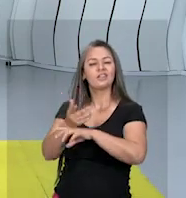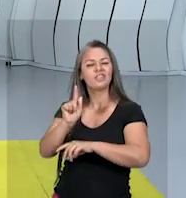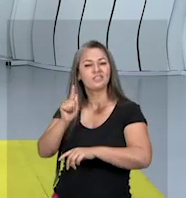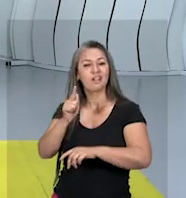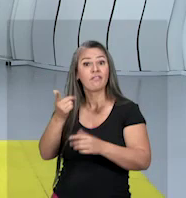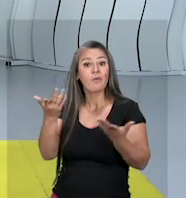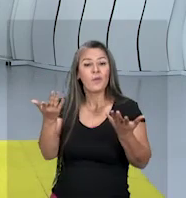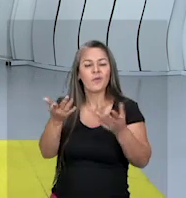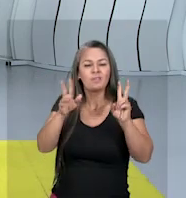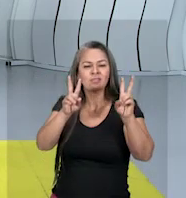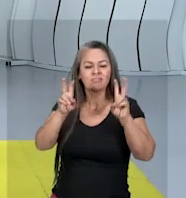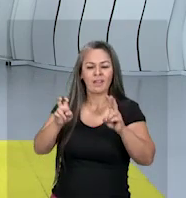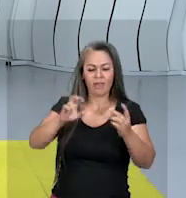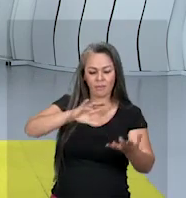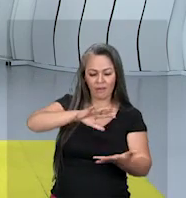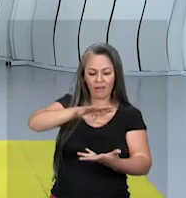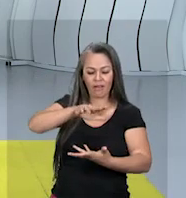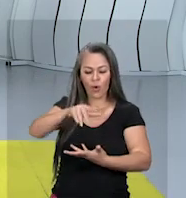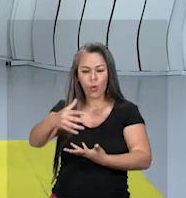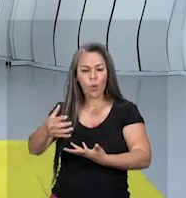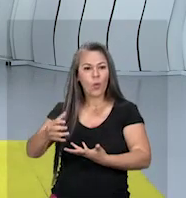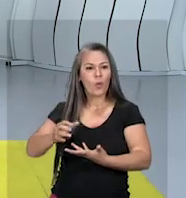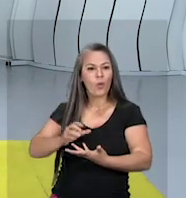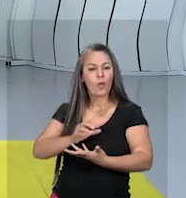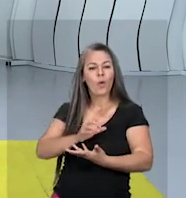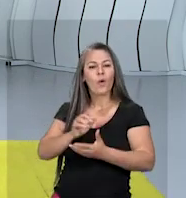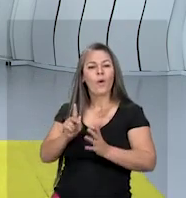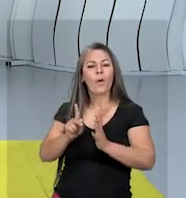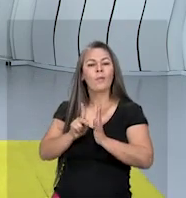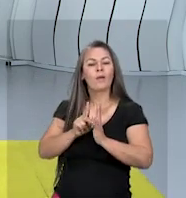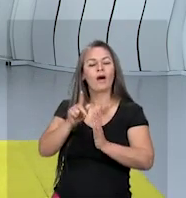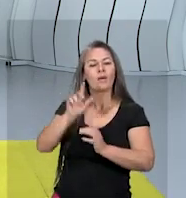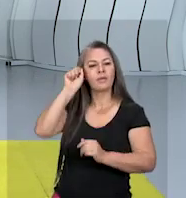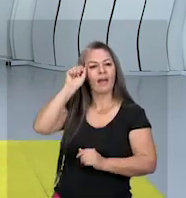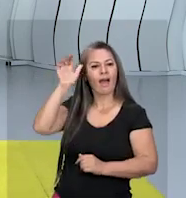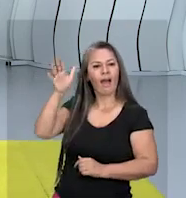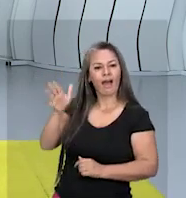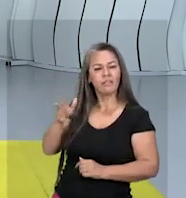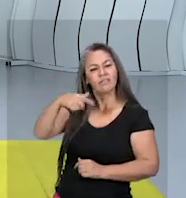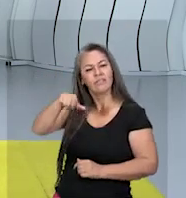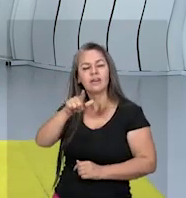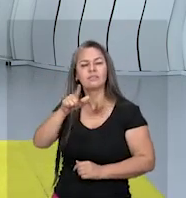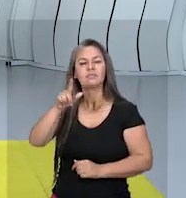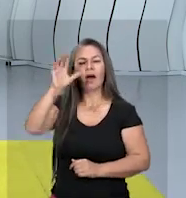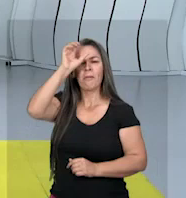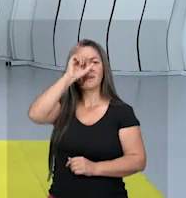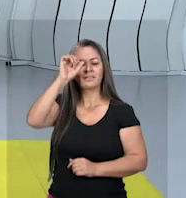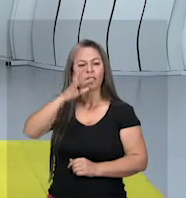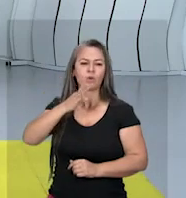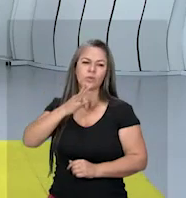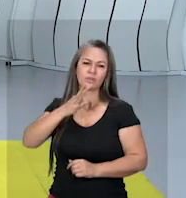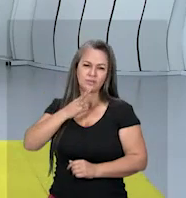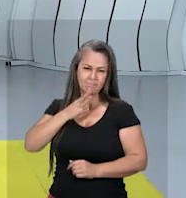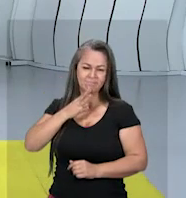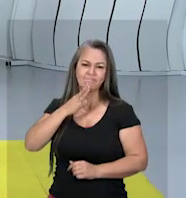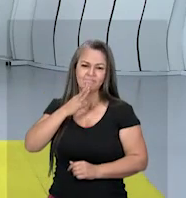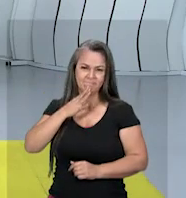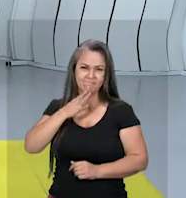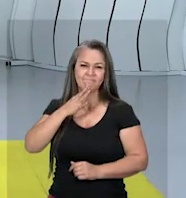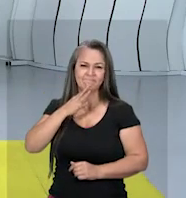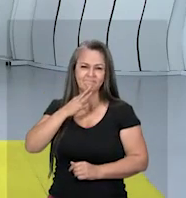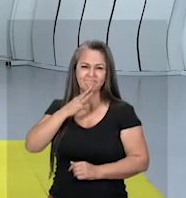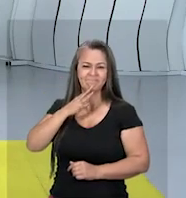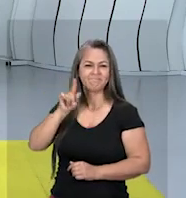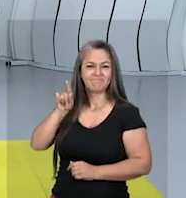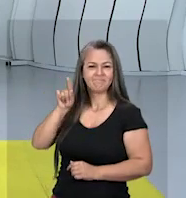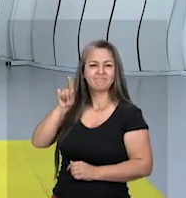magnífico, maravilhoso, esse continente diverso, conhecer um pouco desse continente, né? A gente sabe nos noticiários,